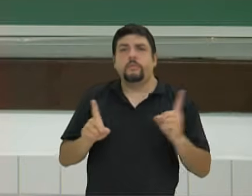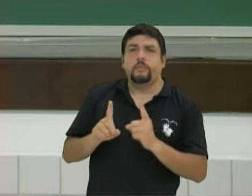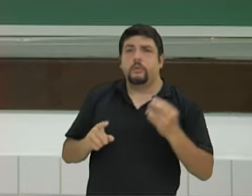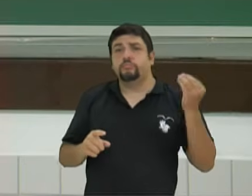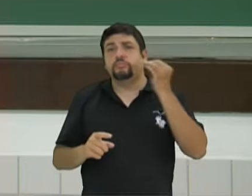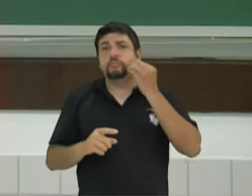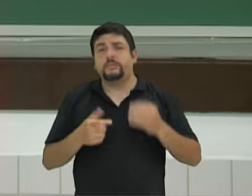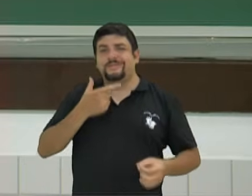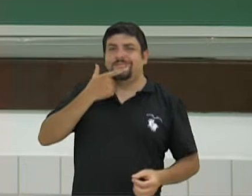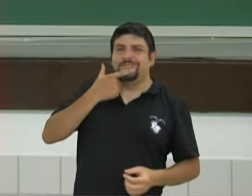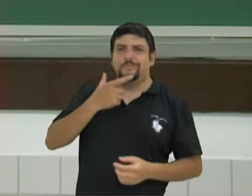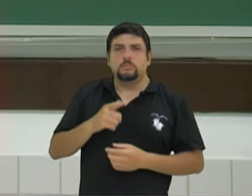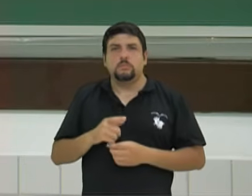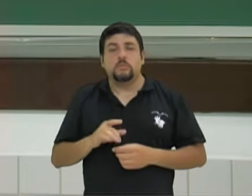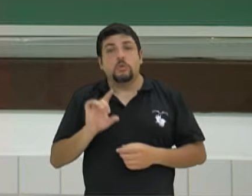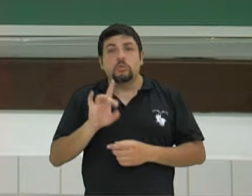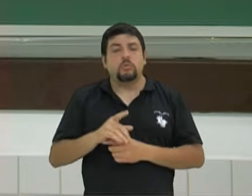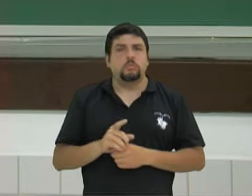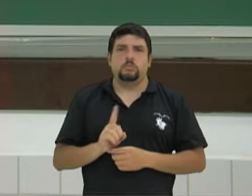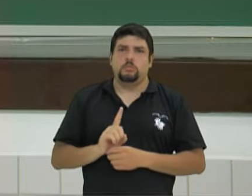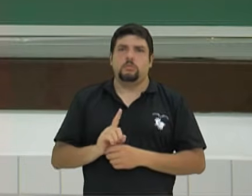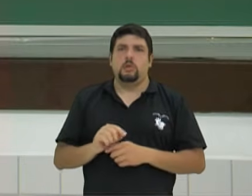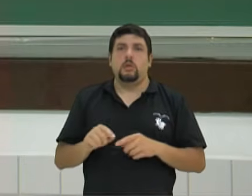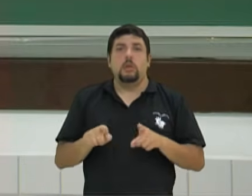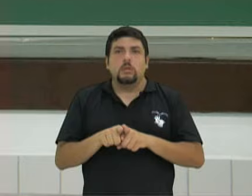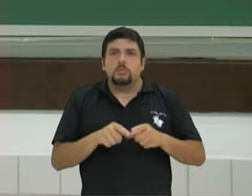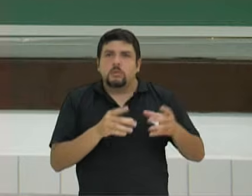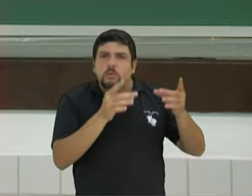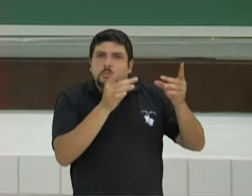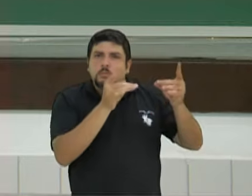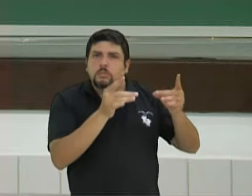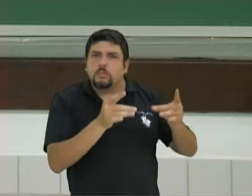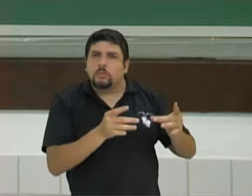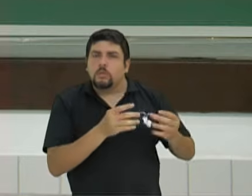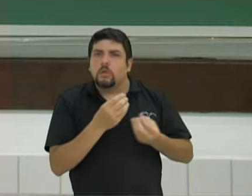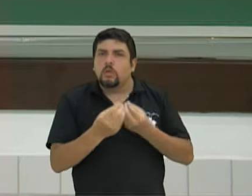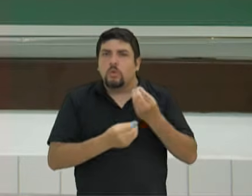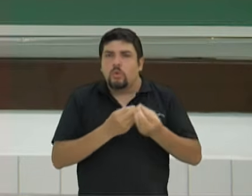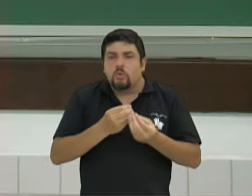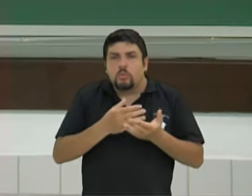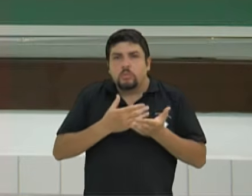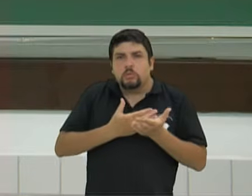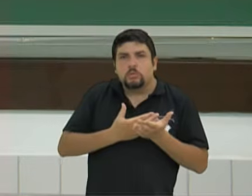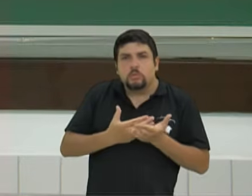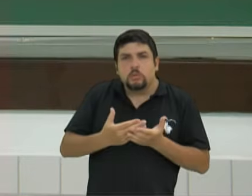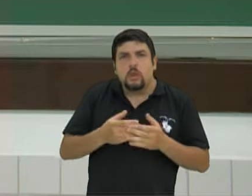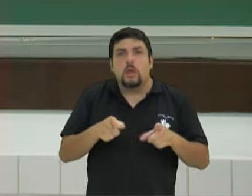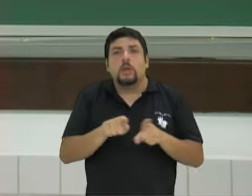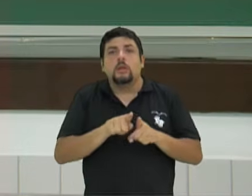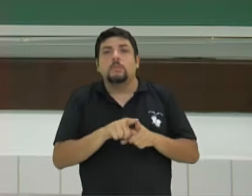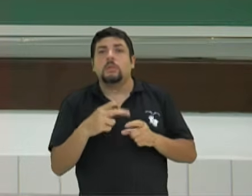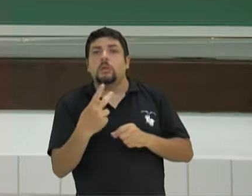vai simplesmente descrever toda a ação de como é até a parte sentimental